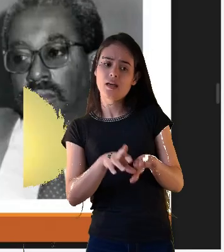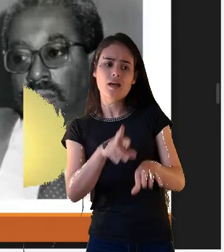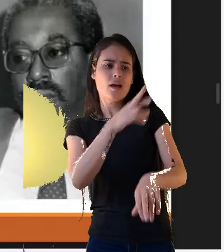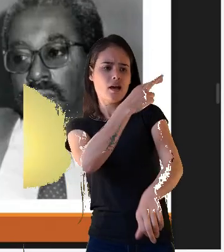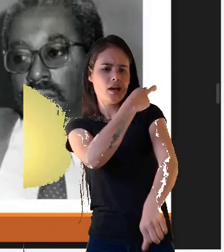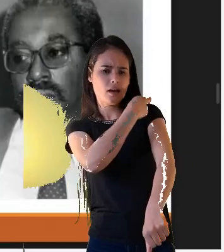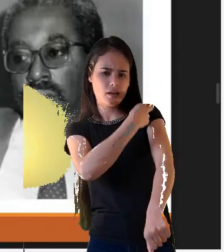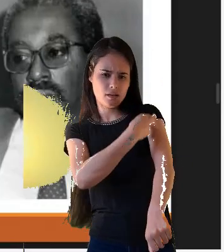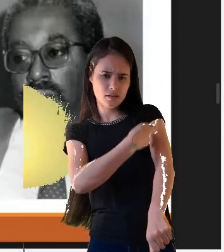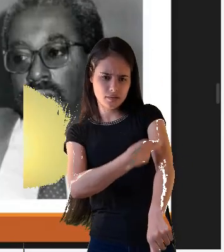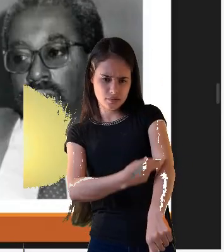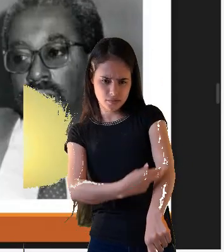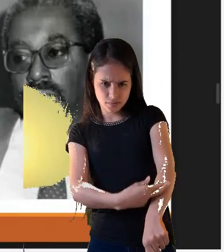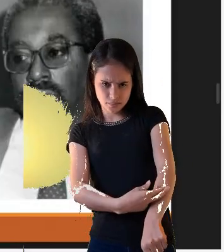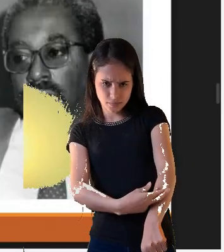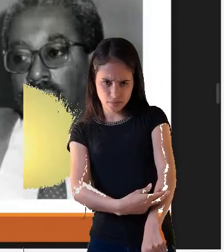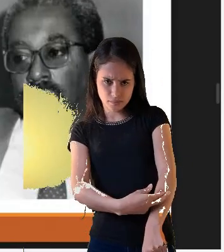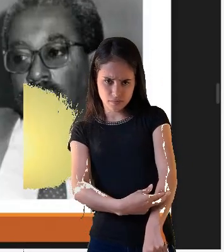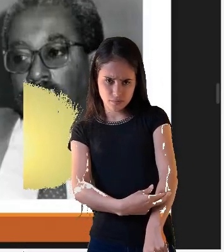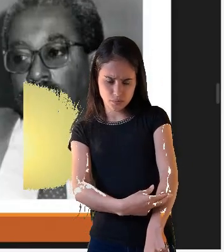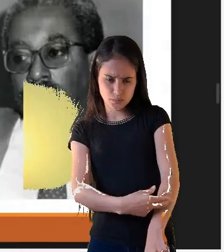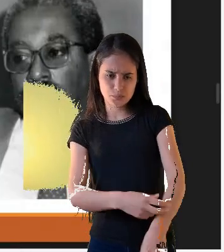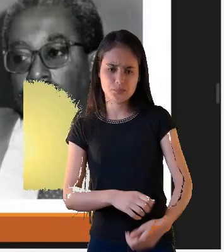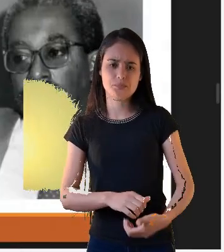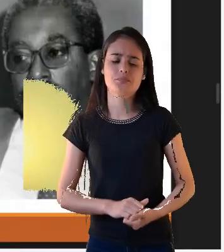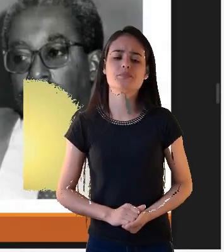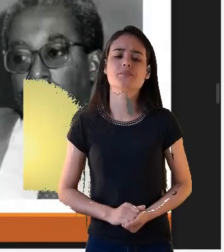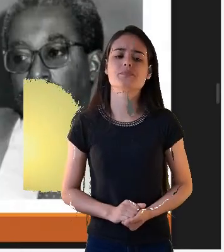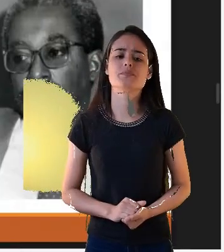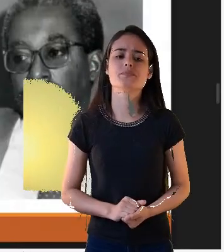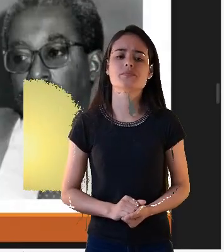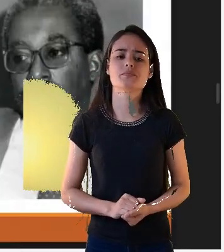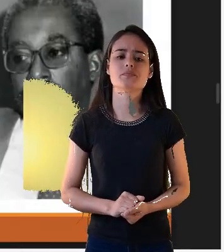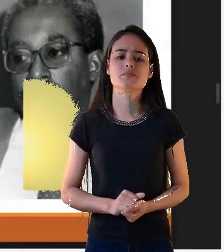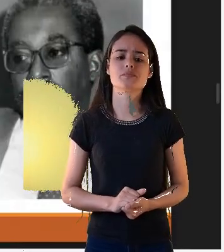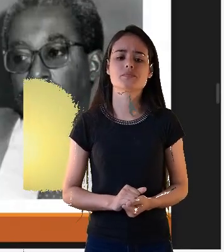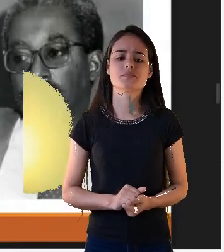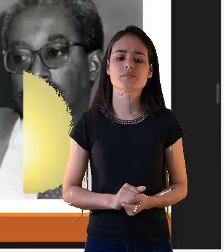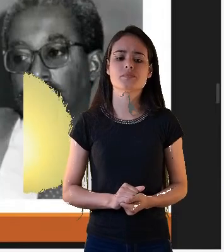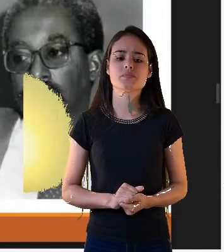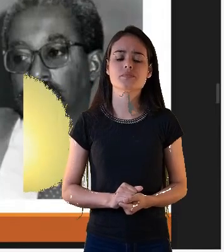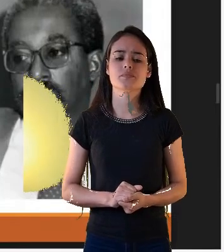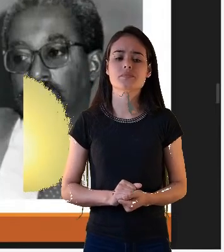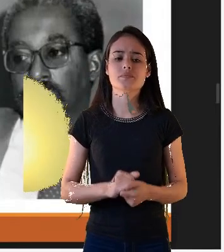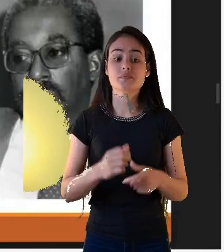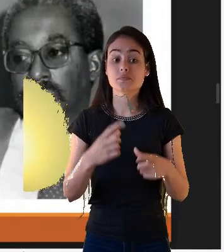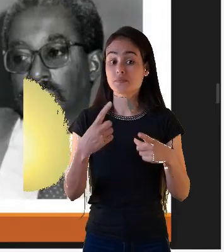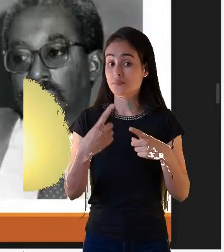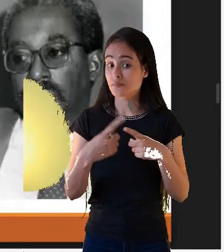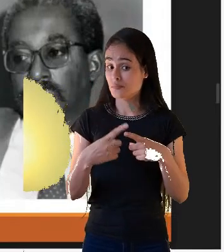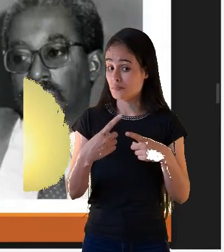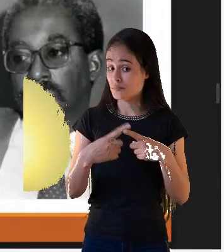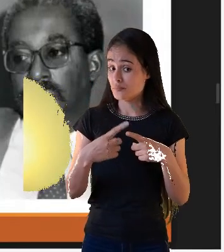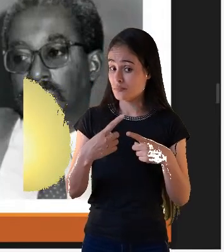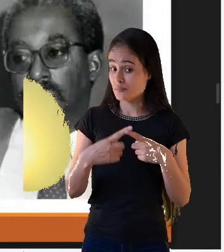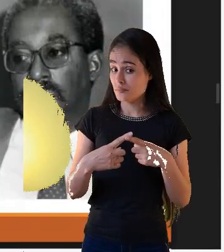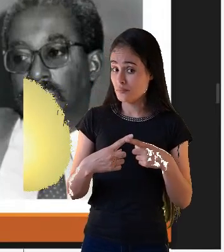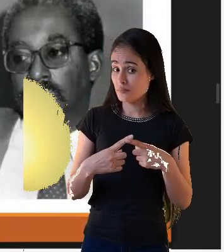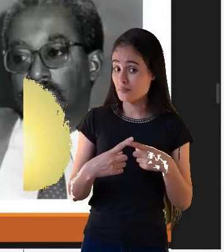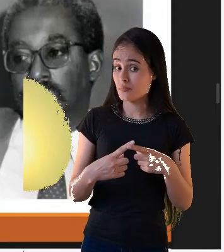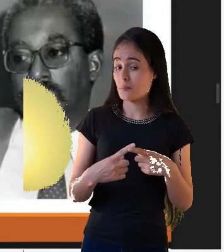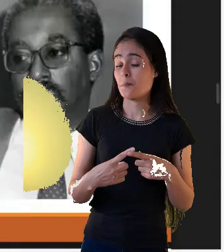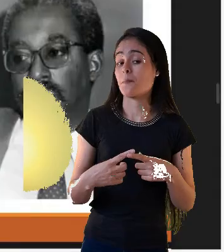falar não só em relação à raça, cor, mas essa lei também fala sobre etnia,